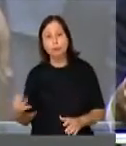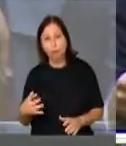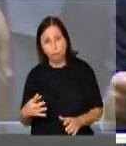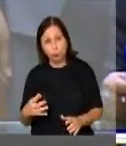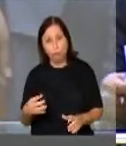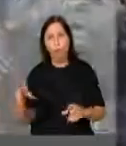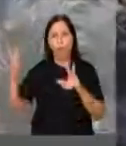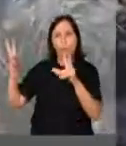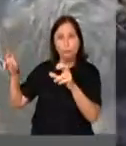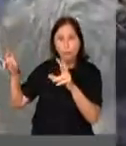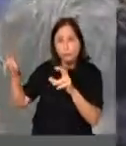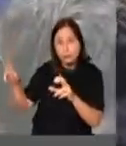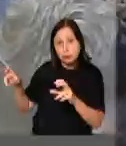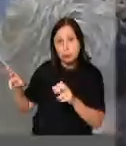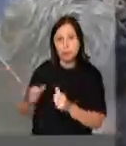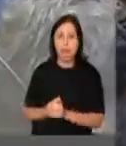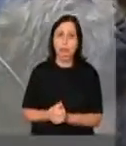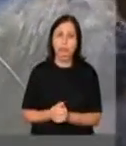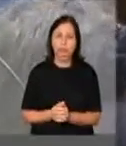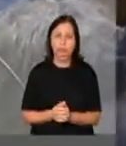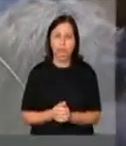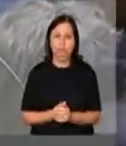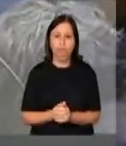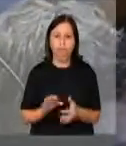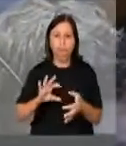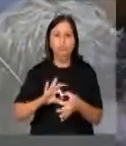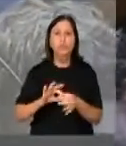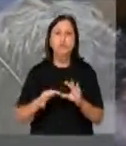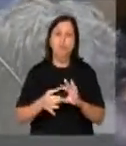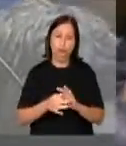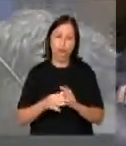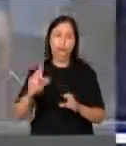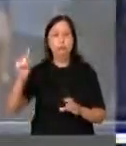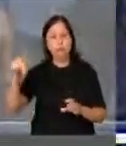bem. Que vai tratar só do assunto dos jogos. Obrigado. Quando estiver pronto para votar. Obrigado, presidente.